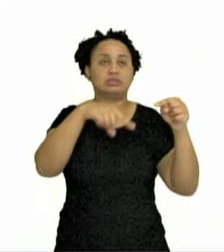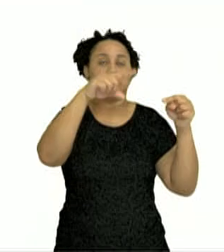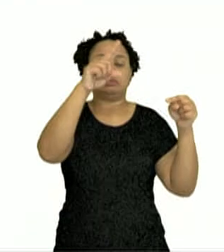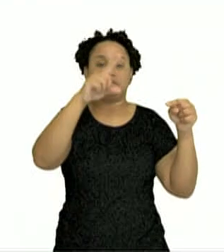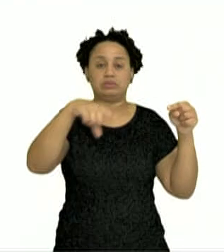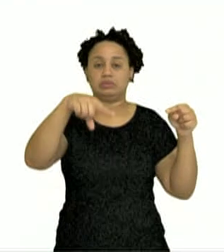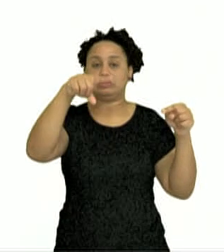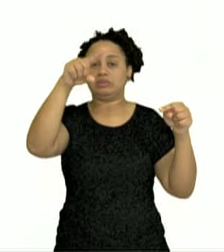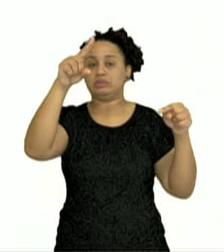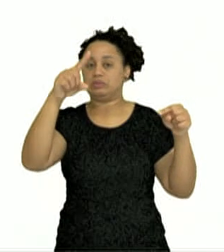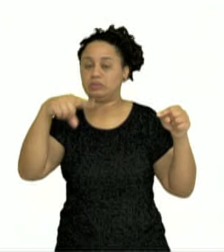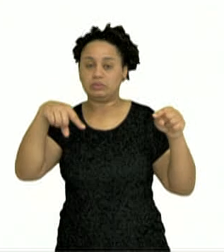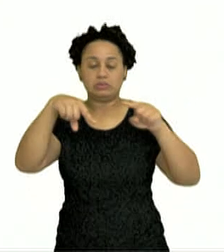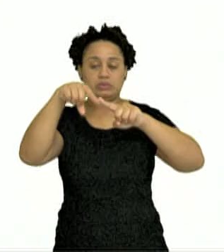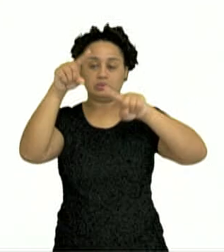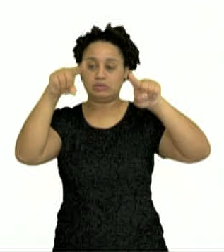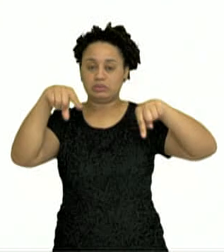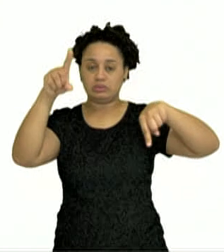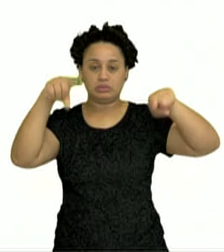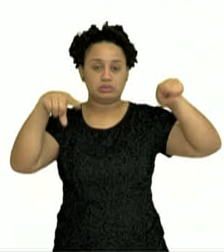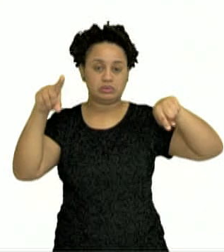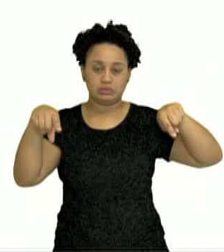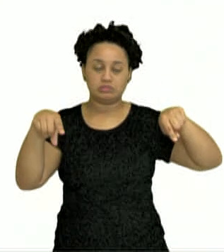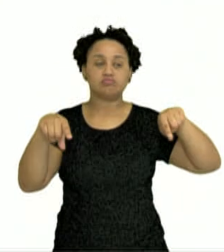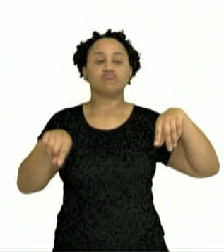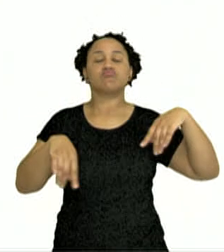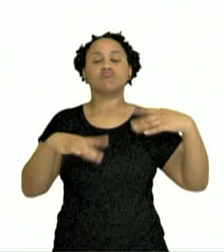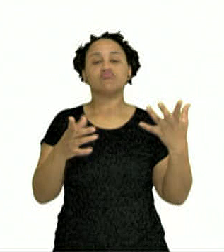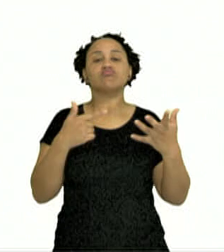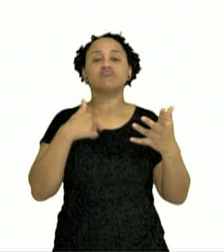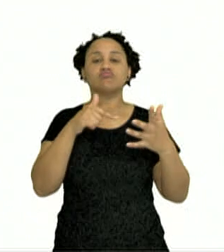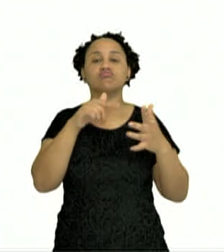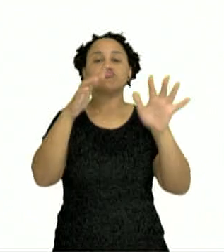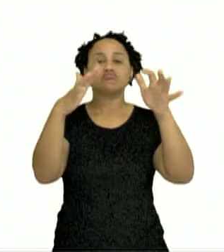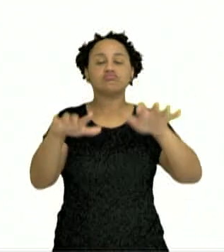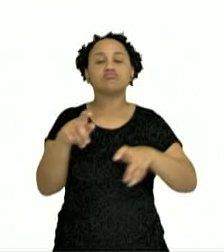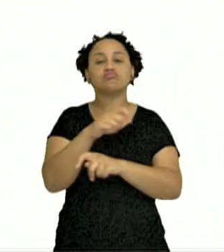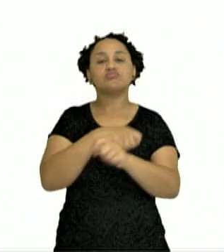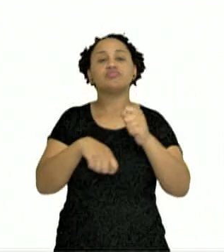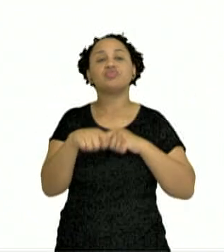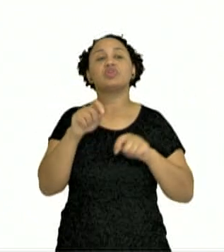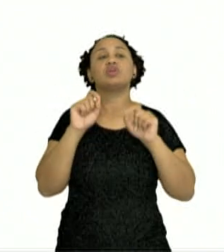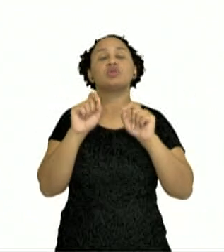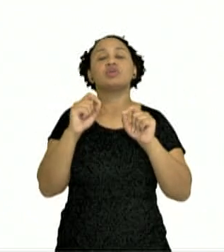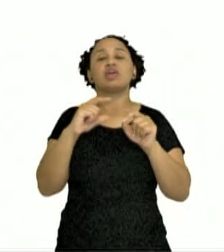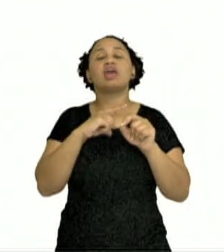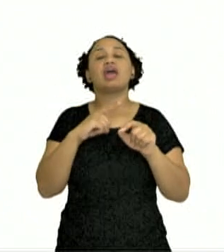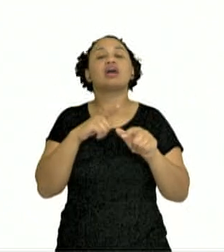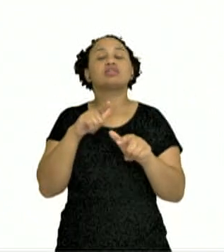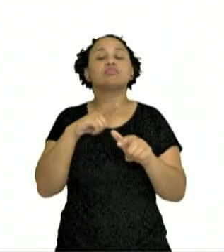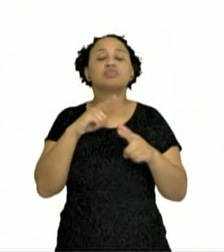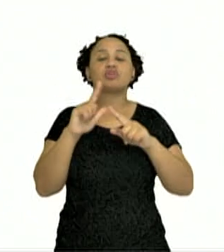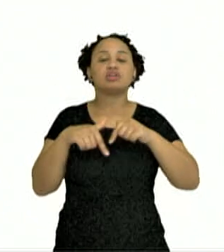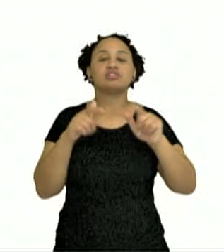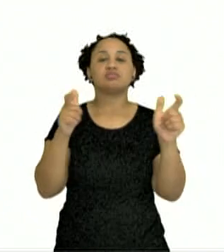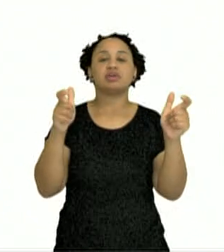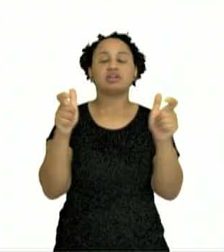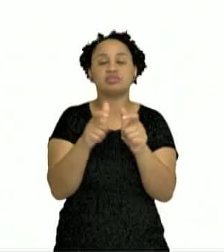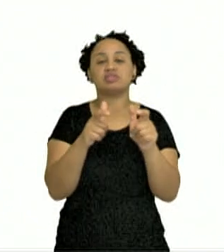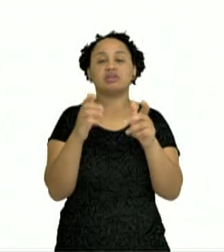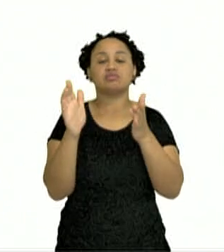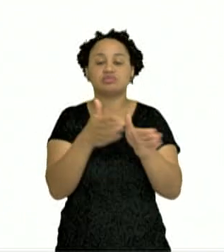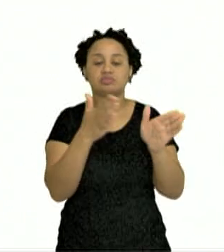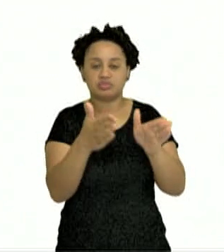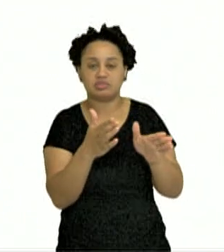que afetam todo o sistema capitalista. E essa crise econômica, elas geralmente estão associadas a uma redução na produção.